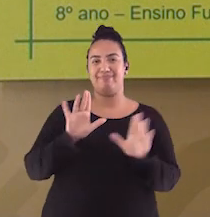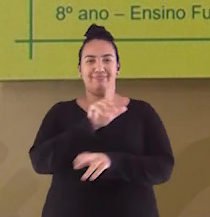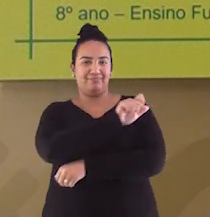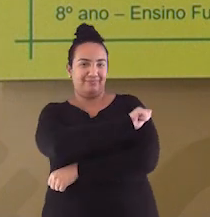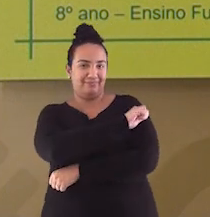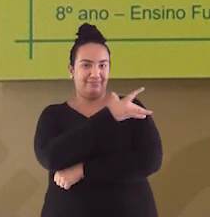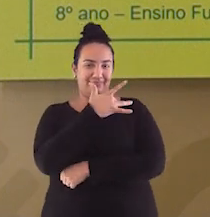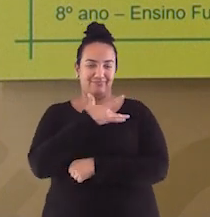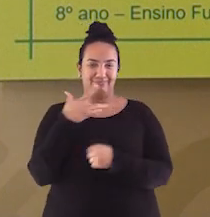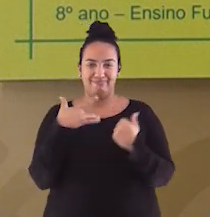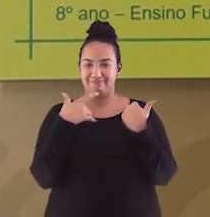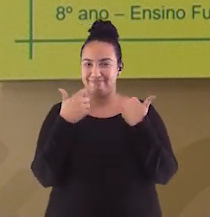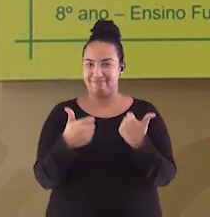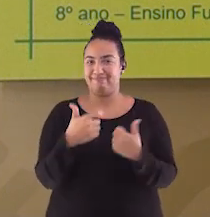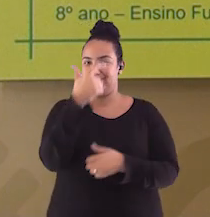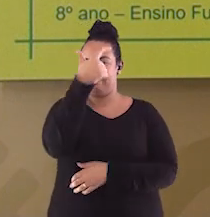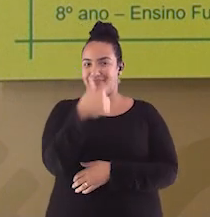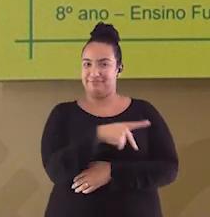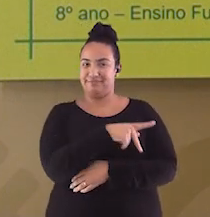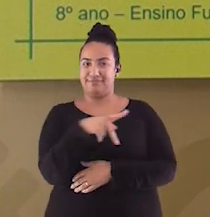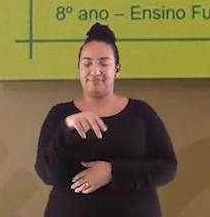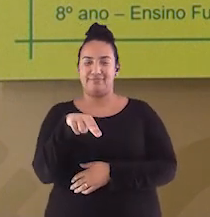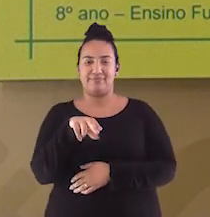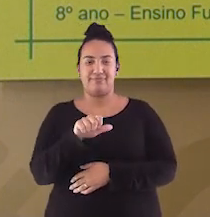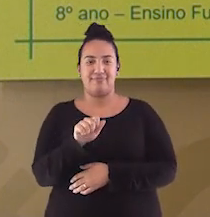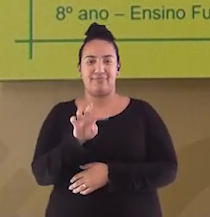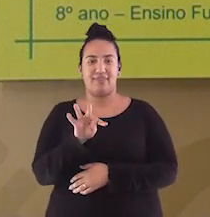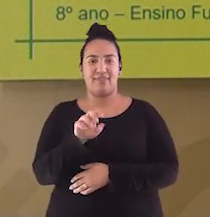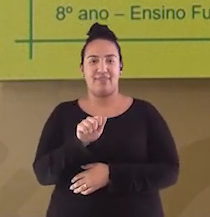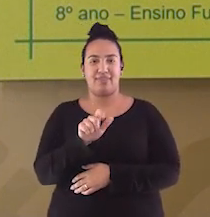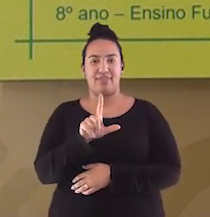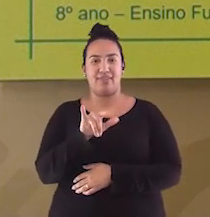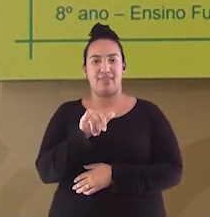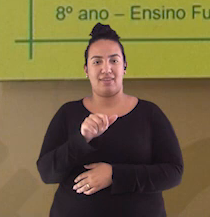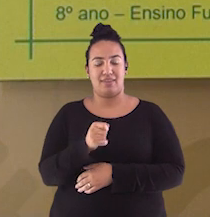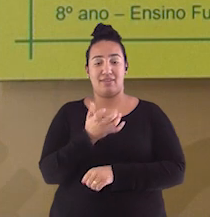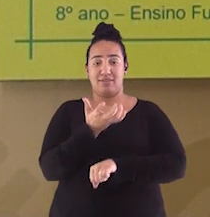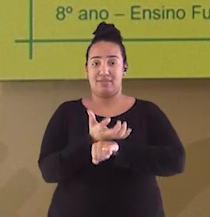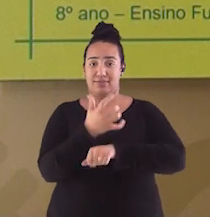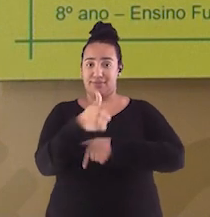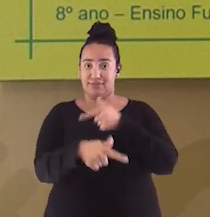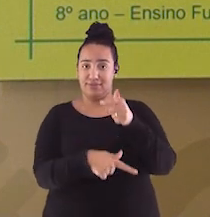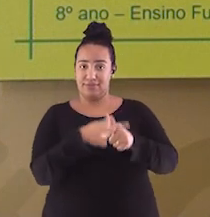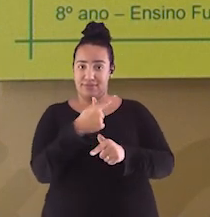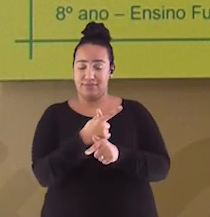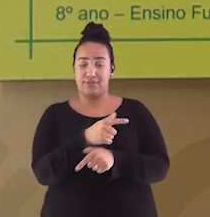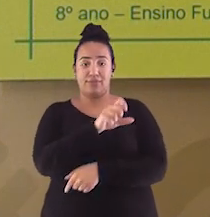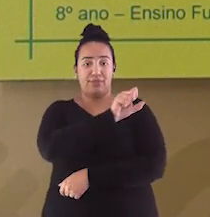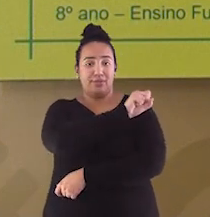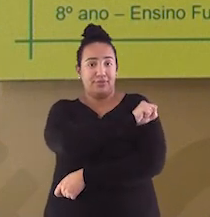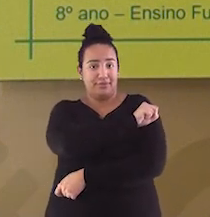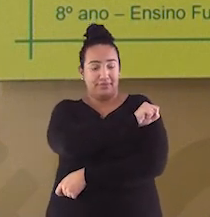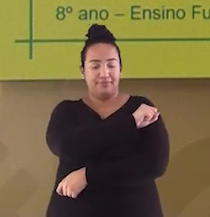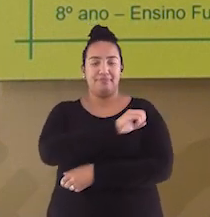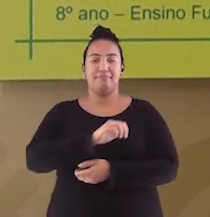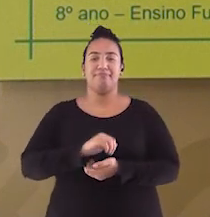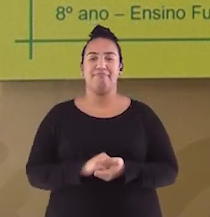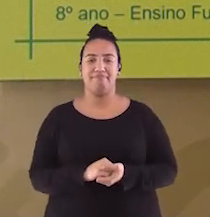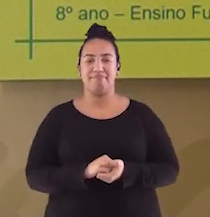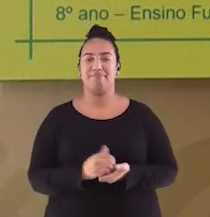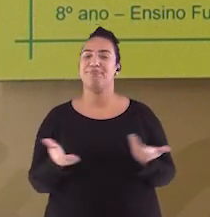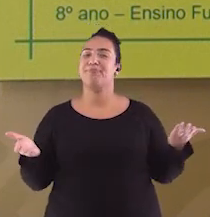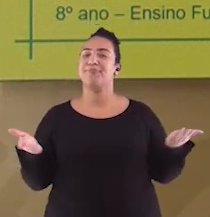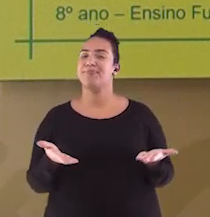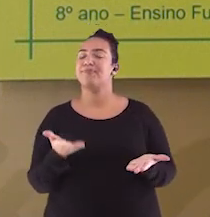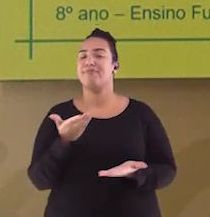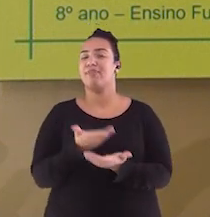estudante, tudo bem com você? Eu sou a professora Natália, da disciplina de Geografia para o 8º ano dos anos finais. E na